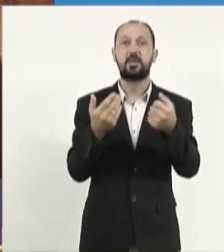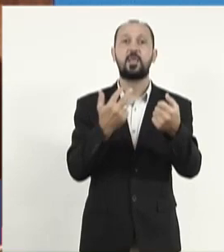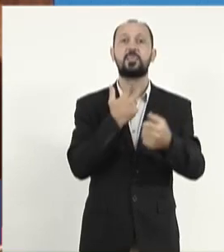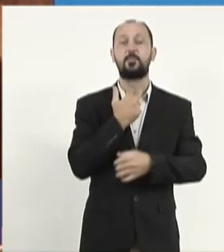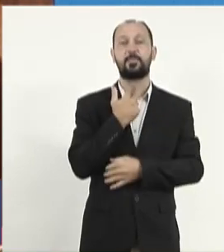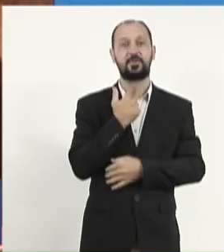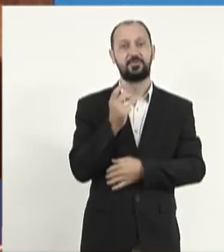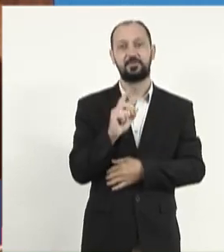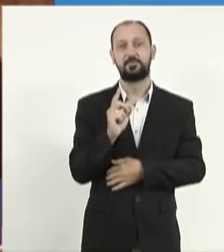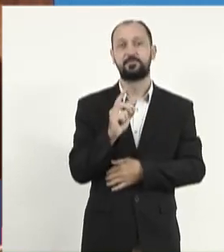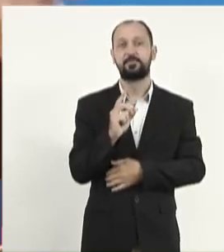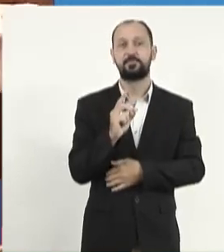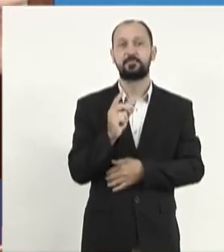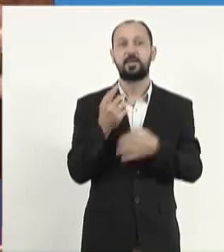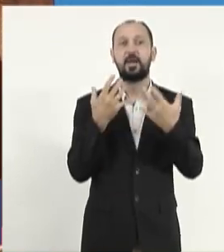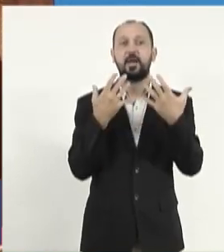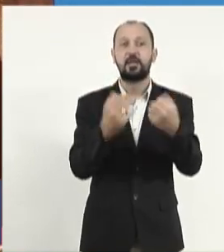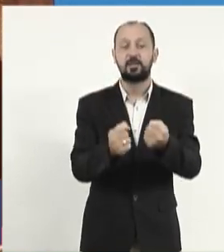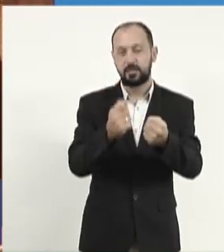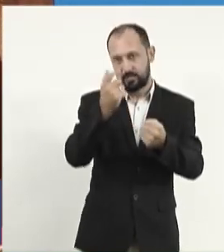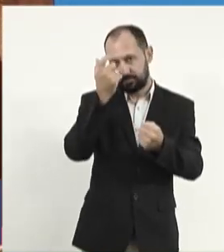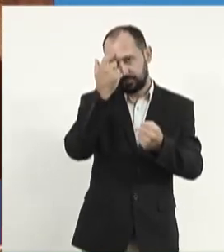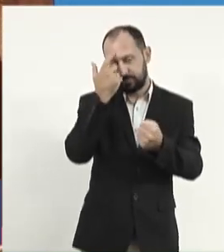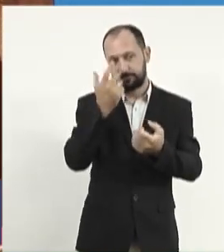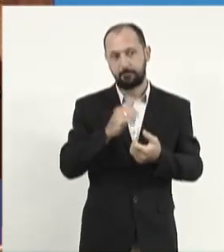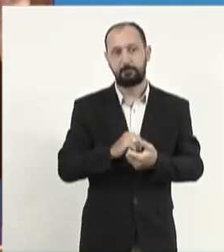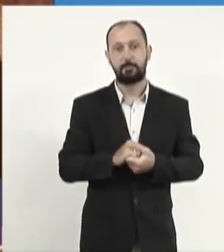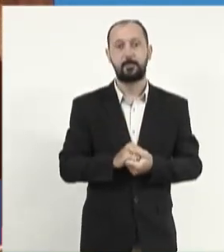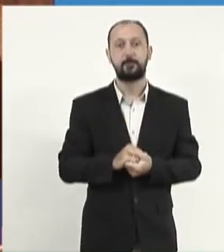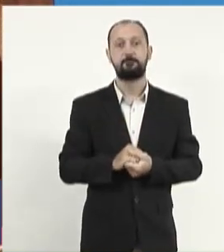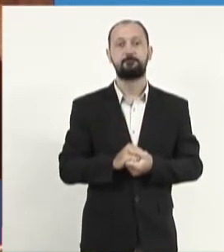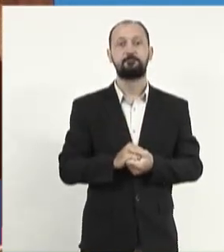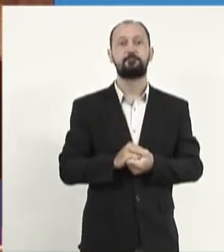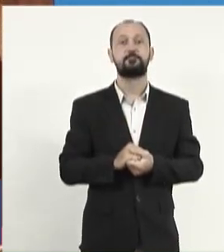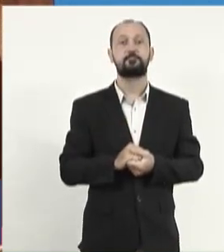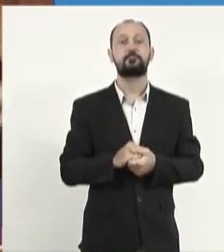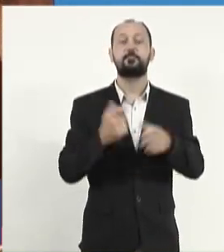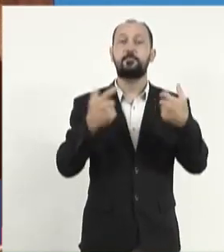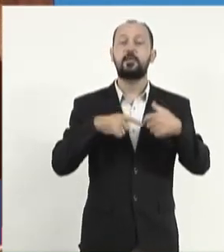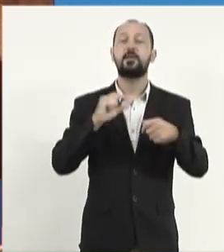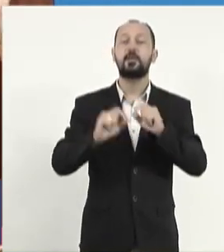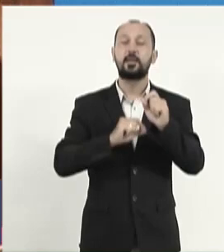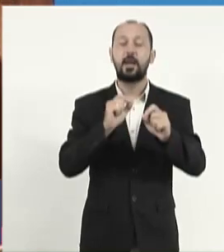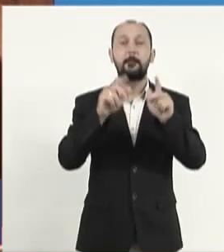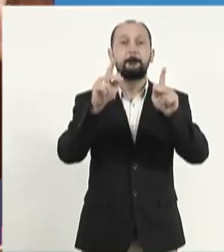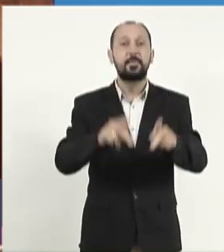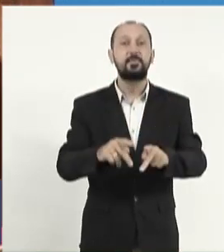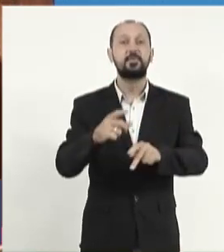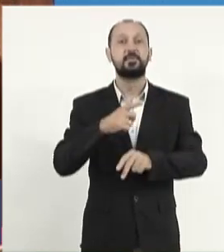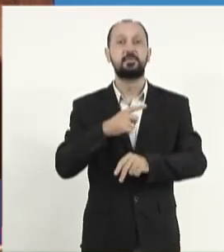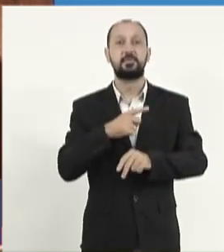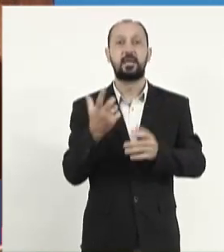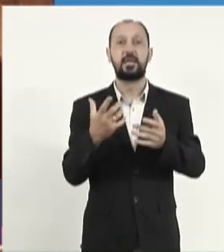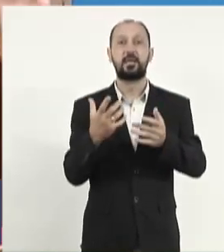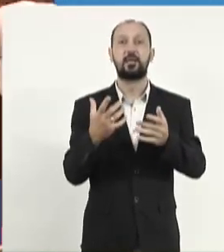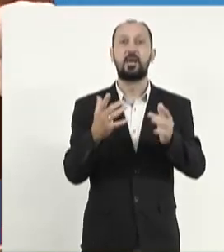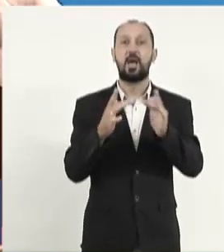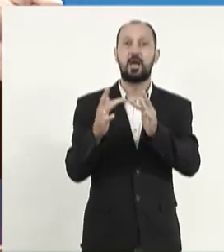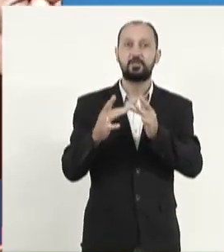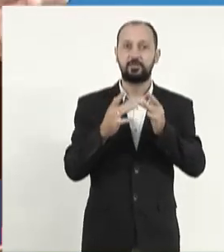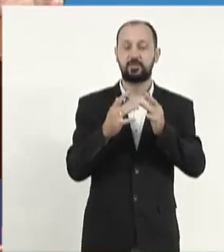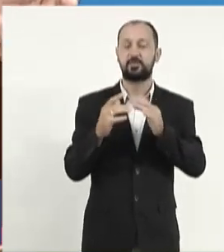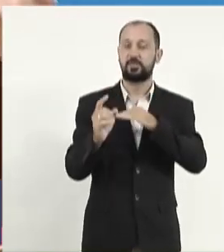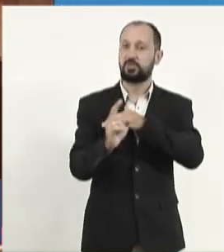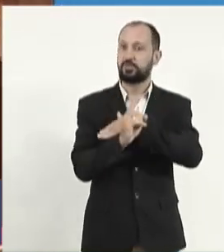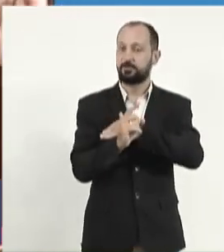pode obedecer essa lógica. É preciso que a população tenha acesso a esse